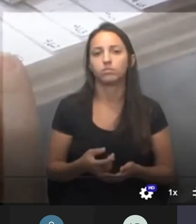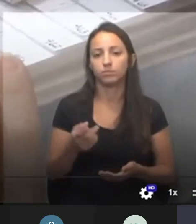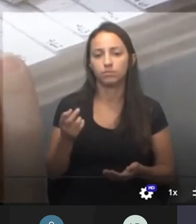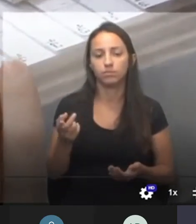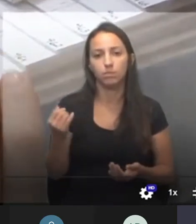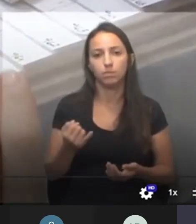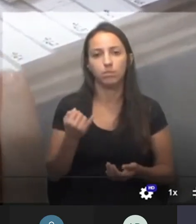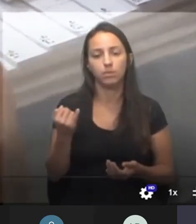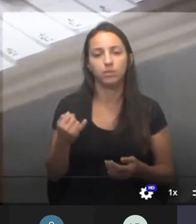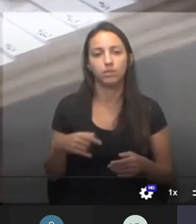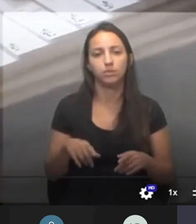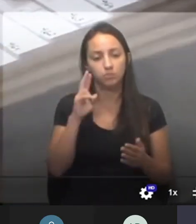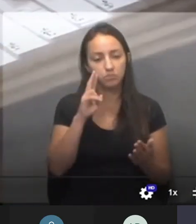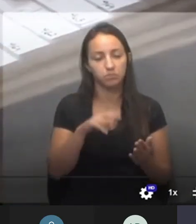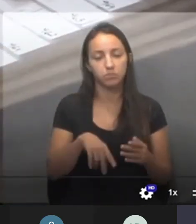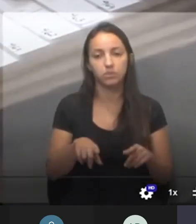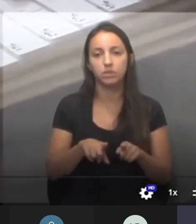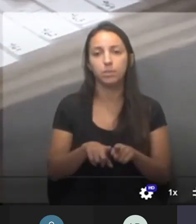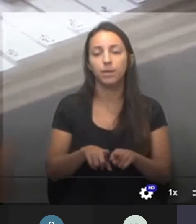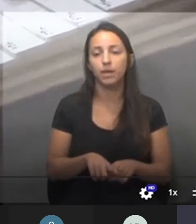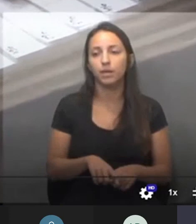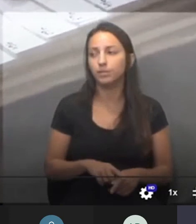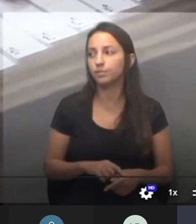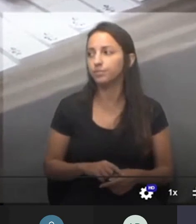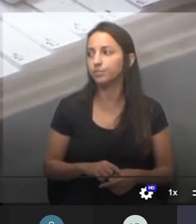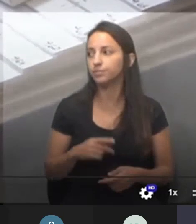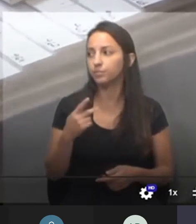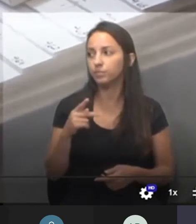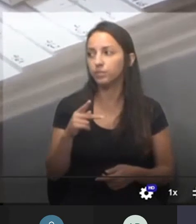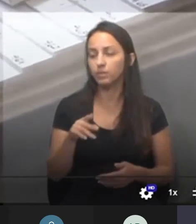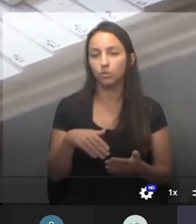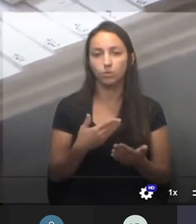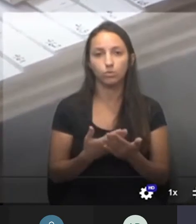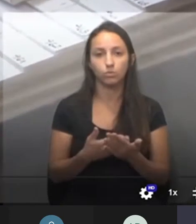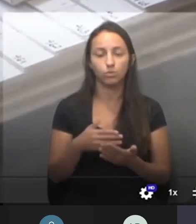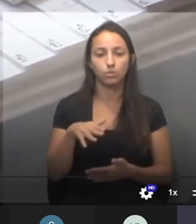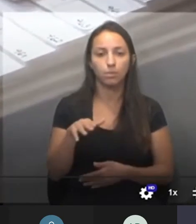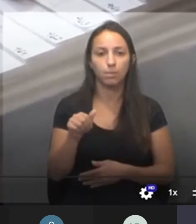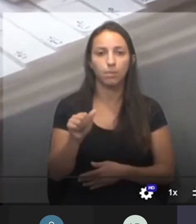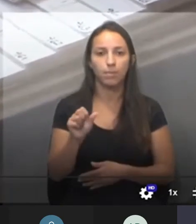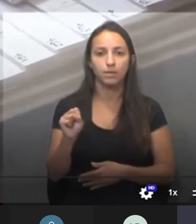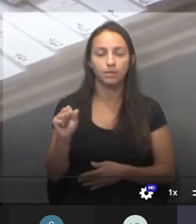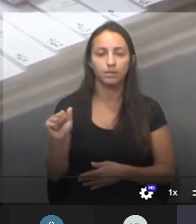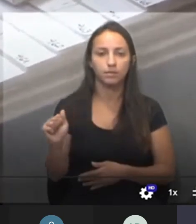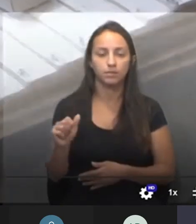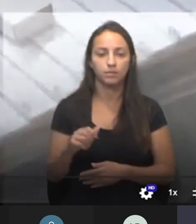Retoma também o seu estudo de massas.